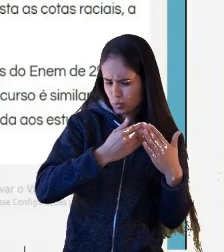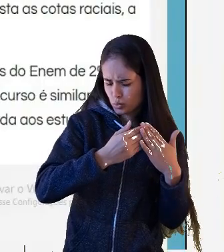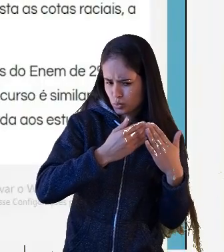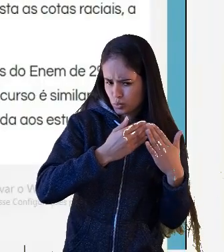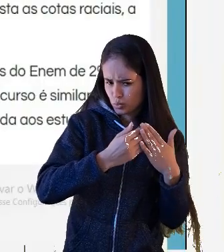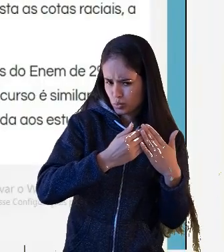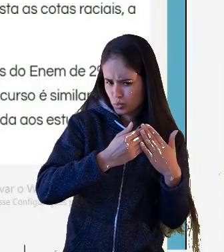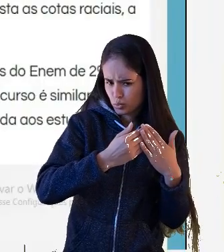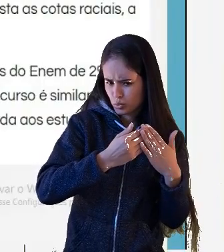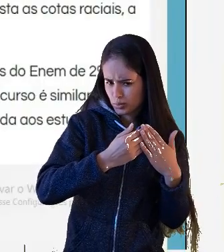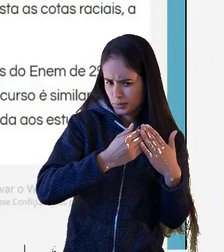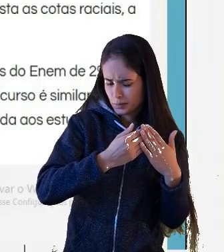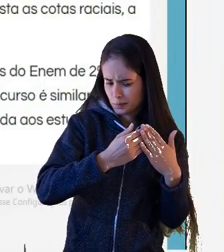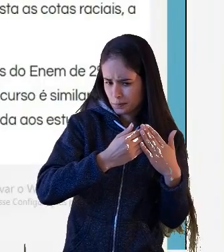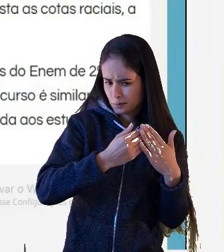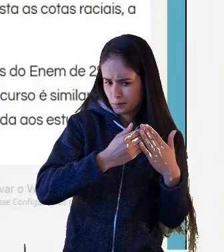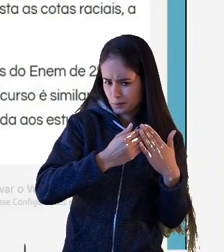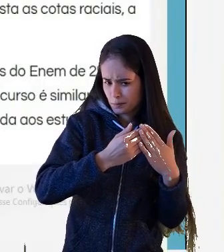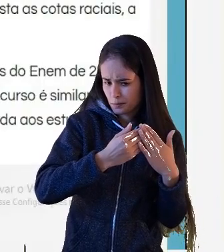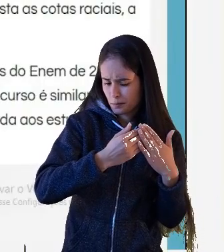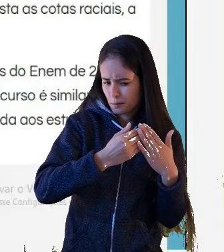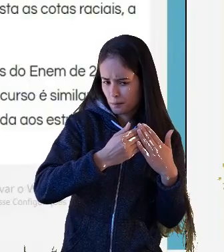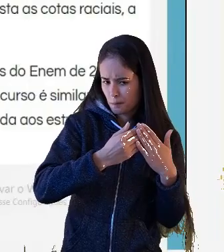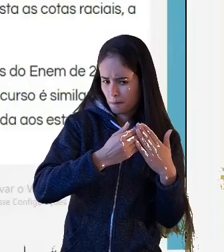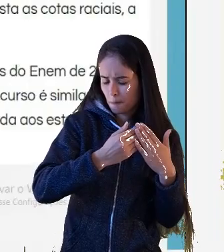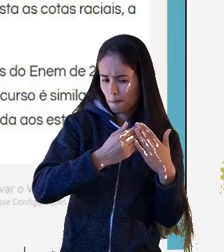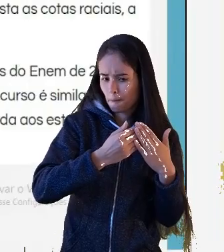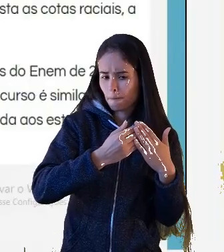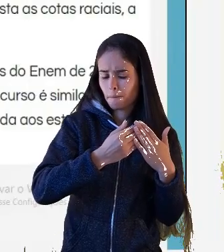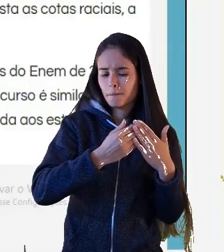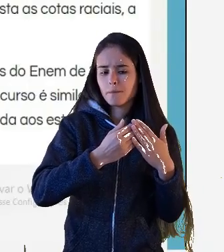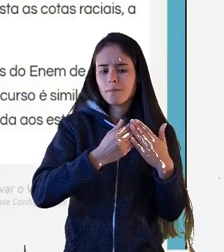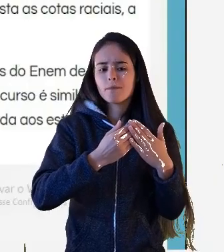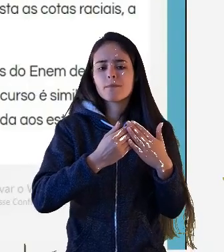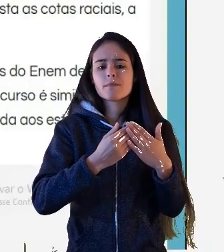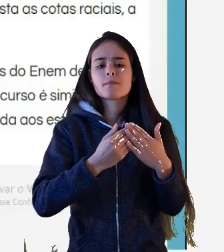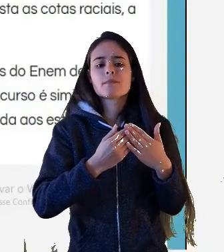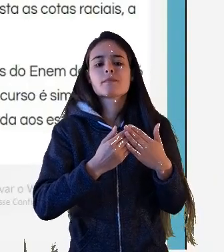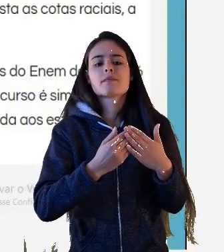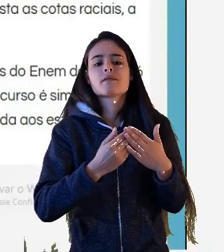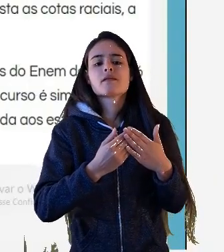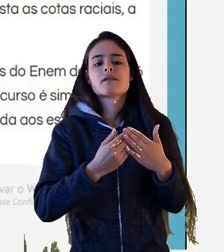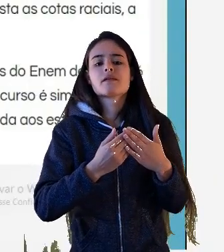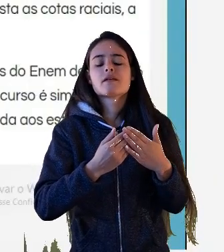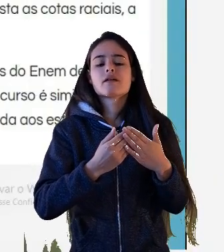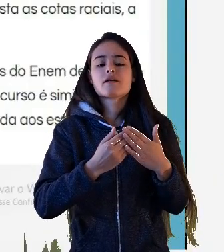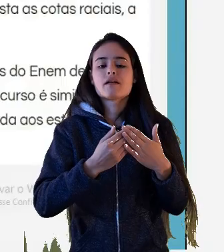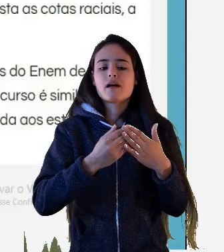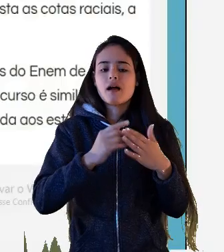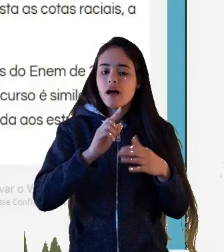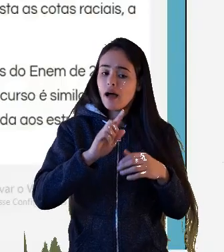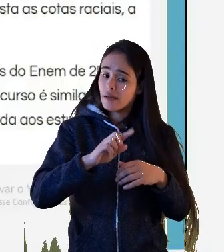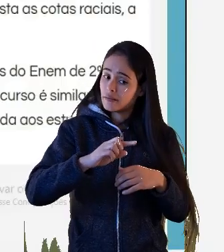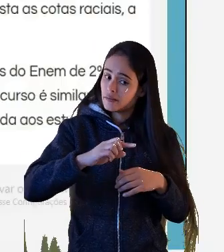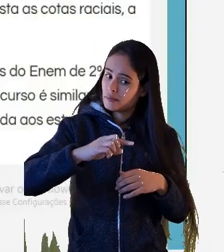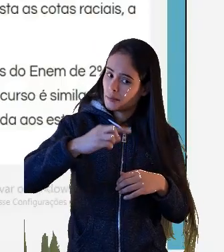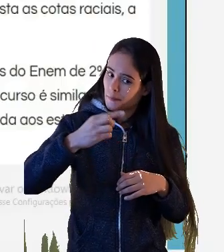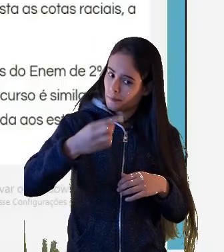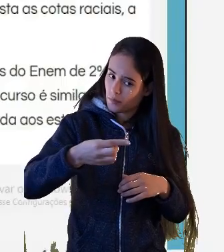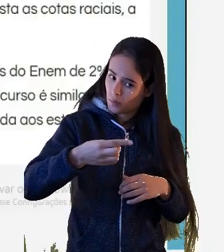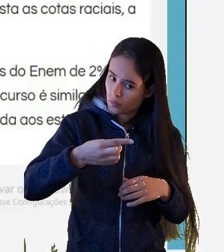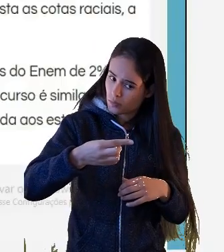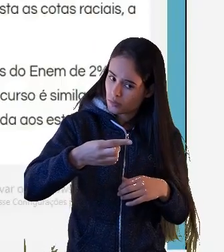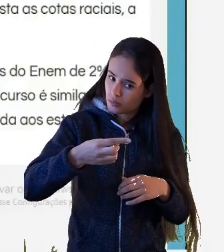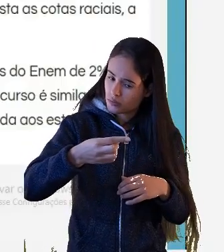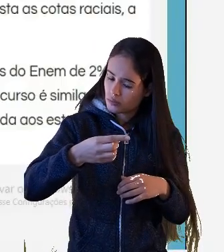enfim, e a gente discute muito, né, faz ali alguns trabalhos e tal, e então tem uma formação para essa